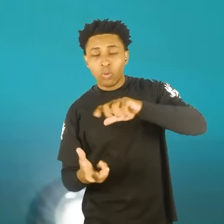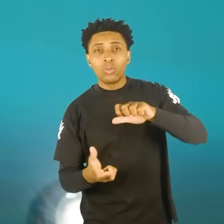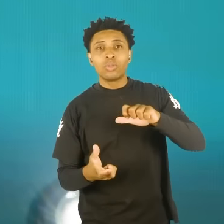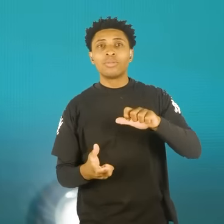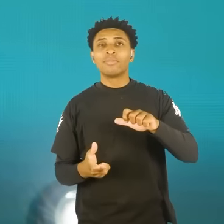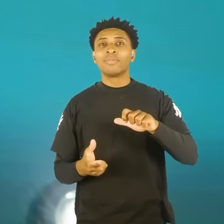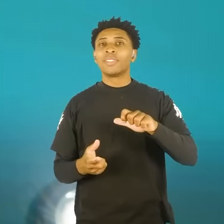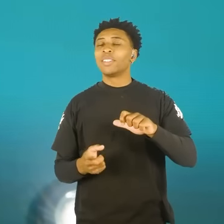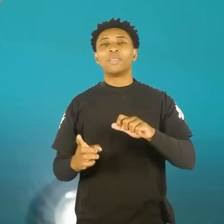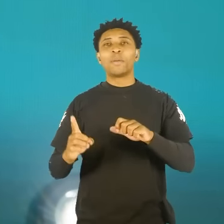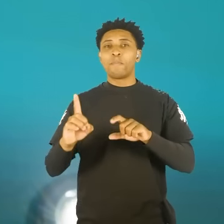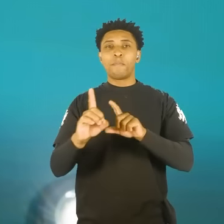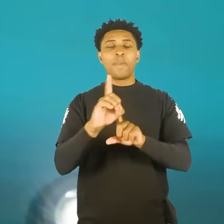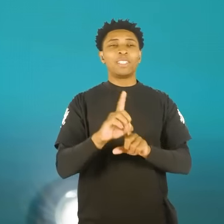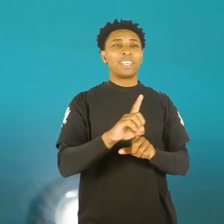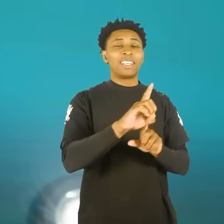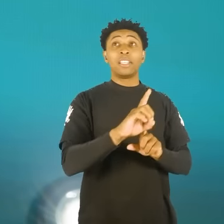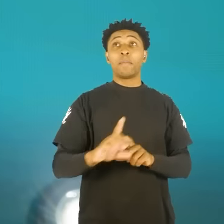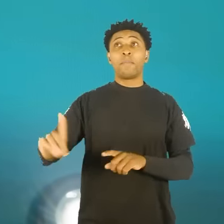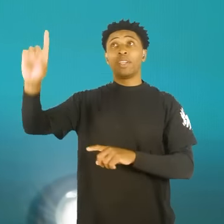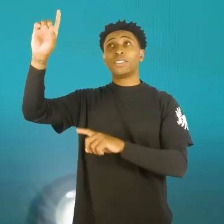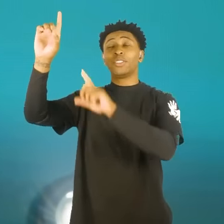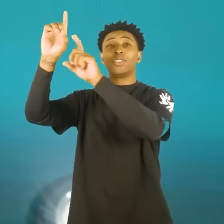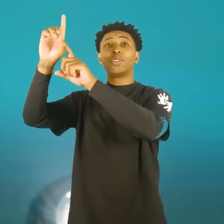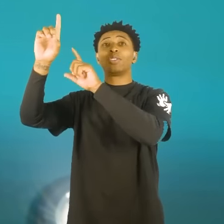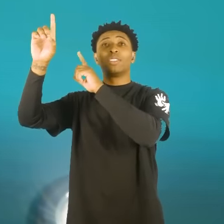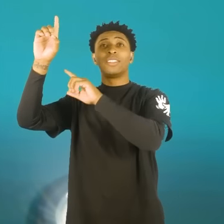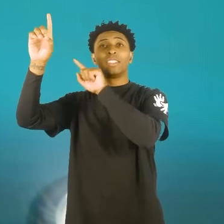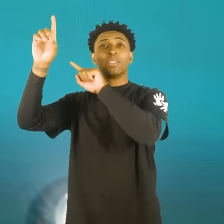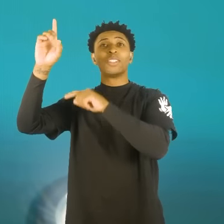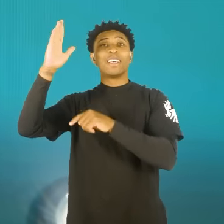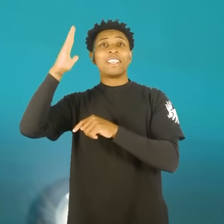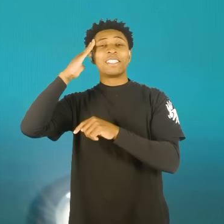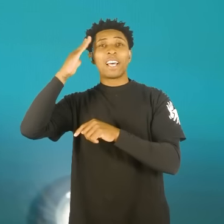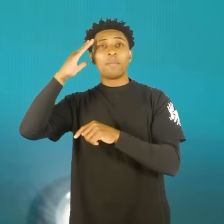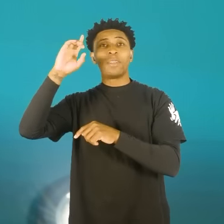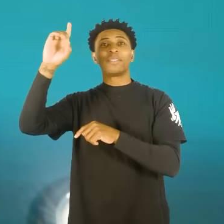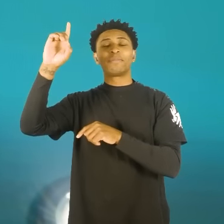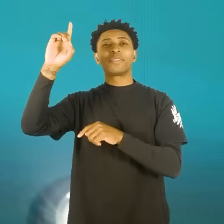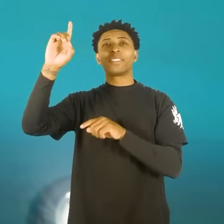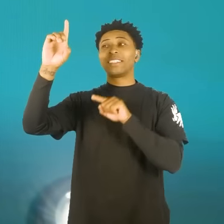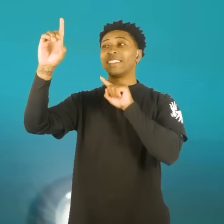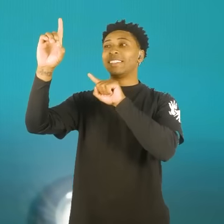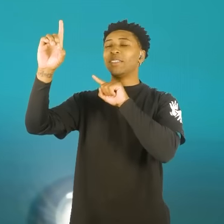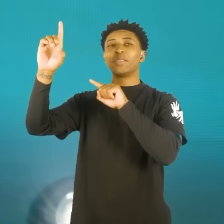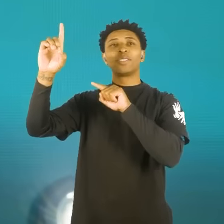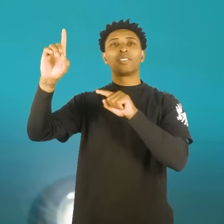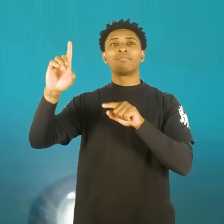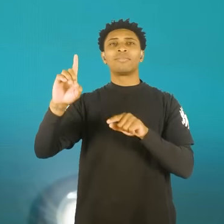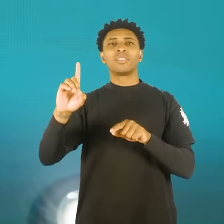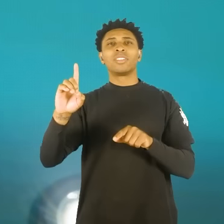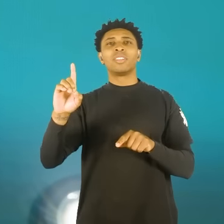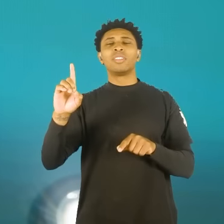Caim teve um significado, Abel não teve significado nenhum, mas Deus não é como homem. Deus não trabalha como